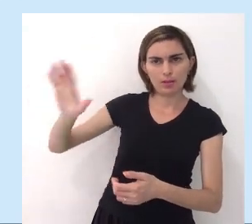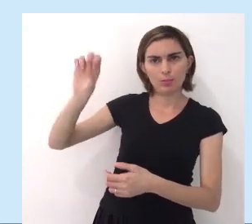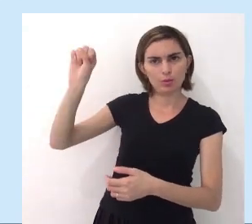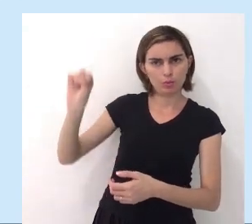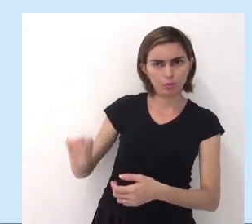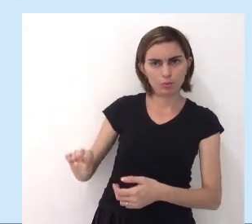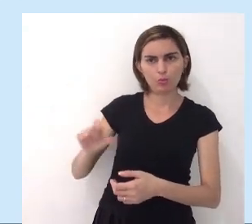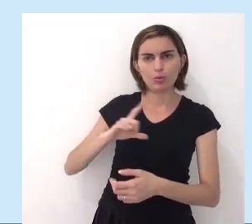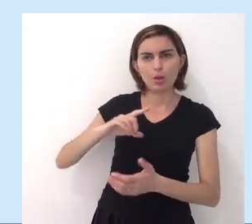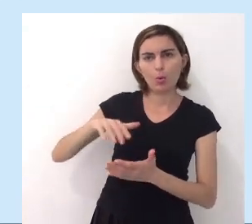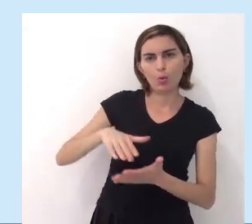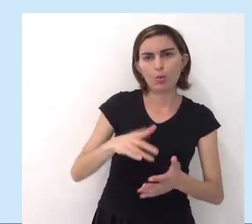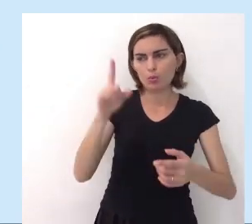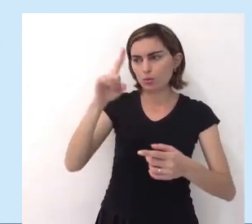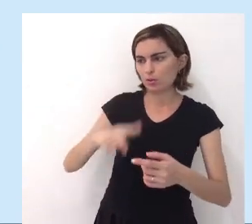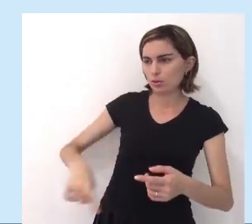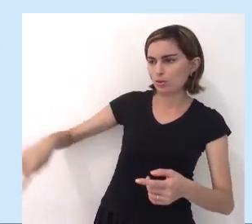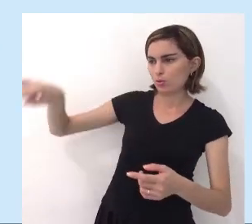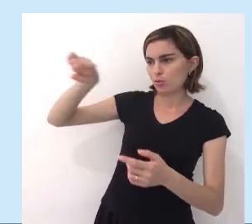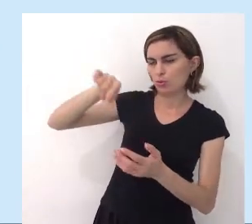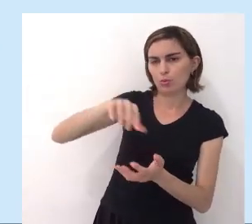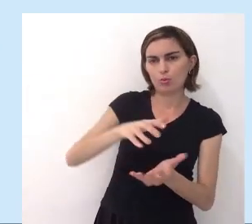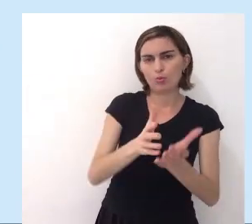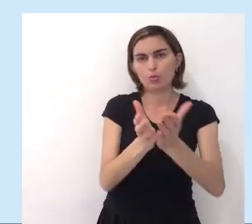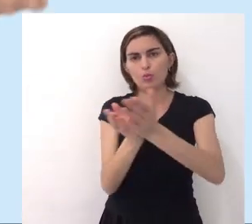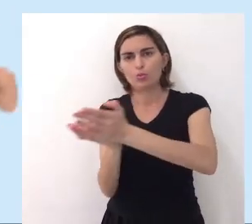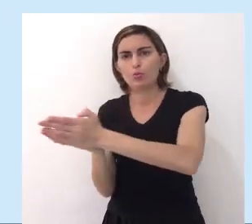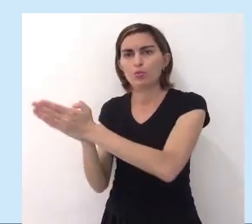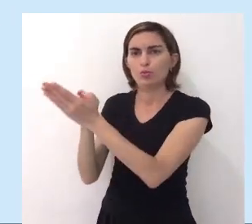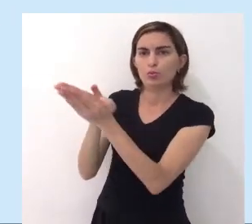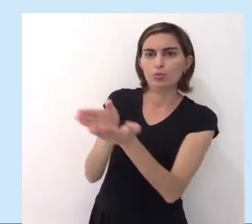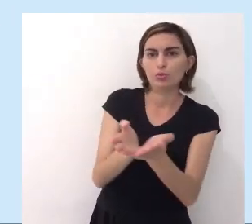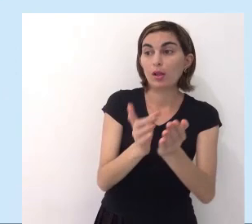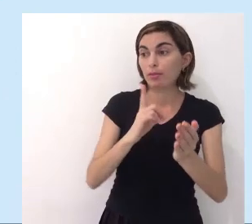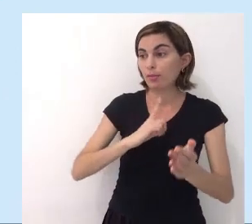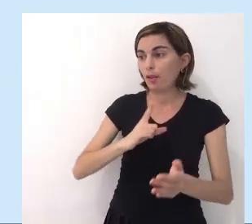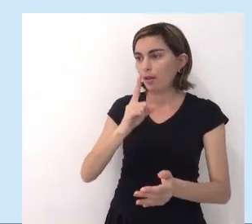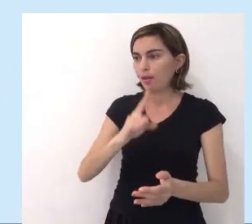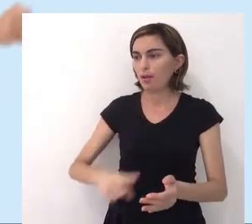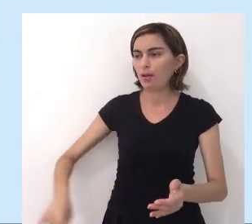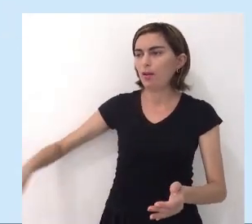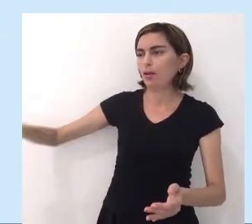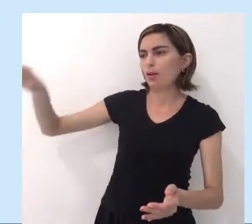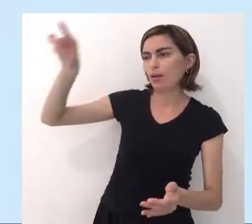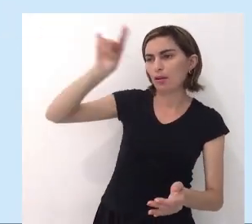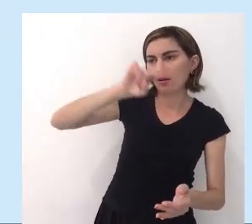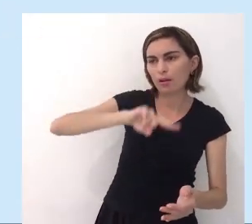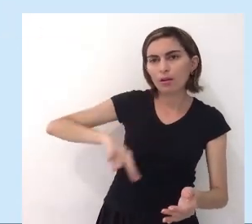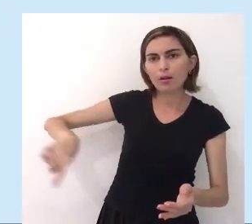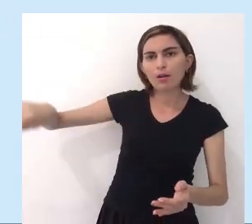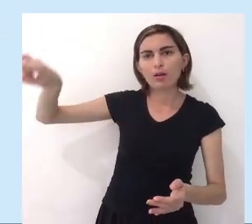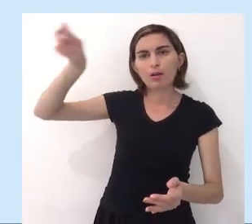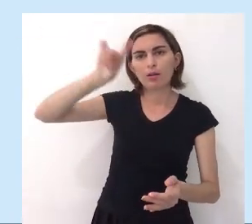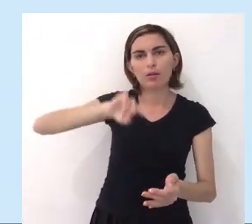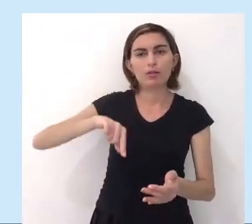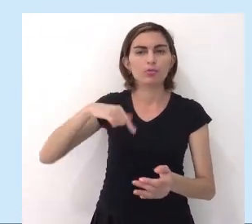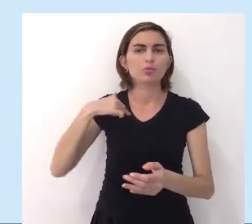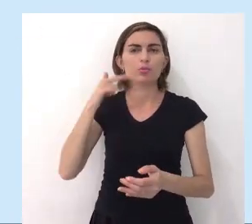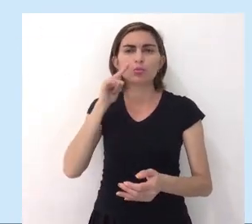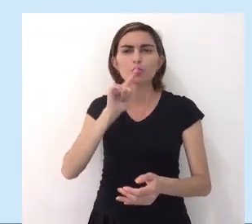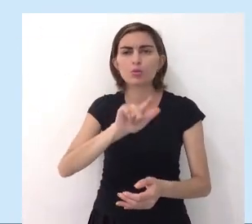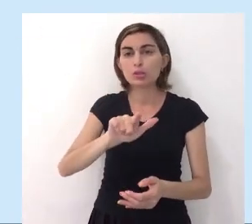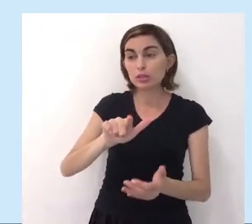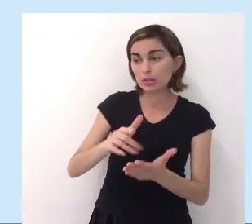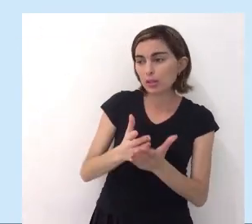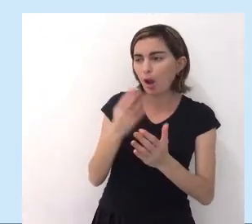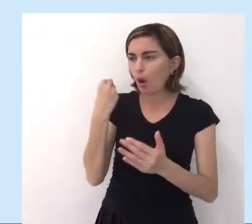uma corrente circular, tá? Então o homem ele vai descobrir que existe uma corrente que faz um círculo constante e se ele conseguir pegar